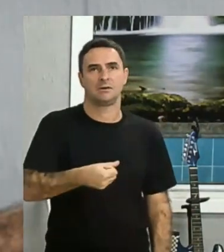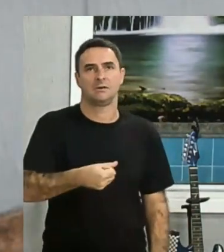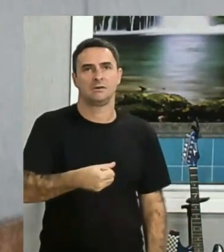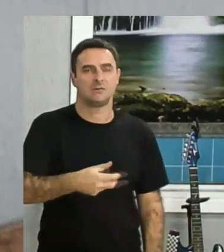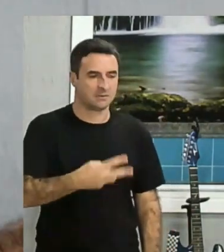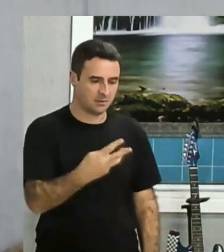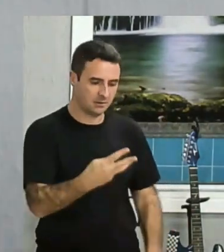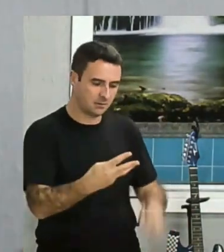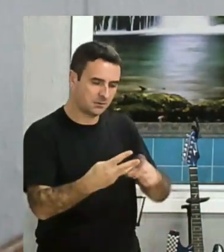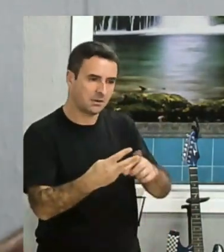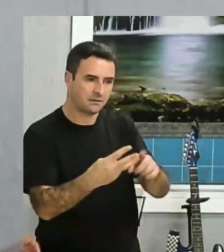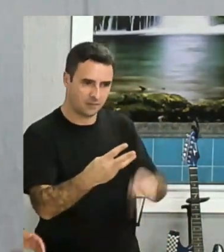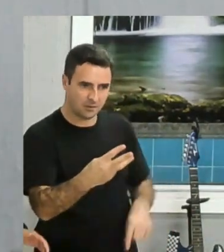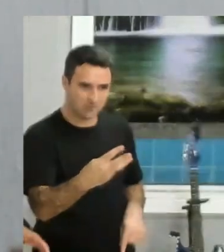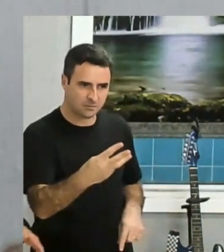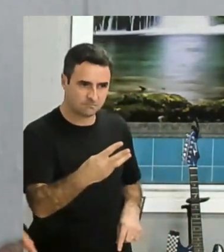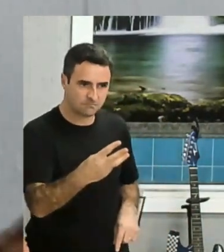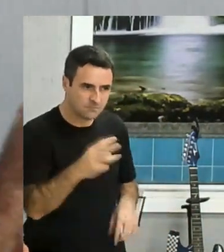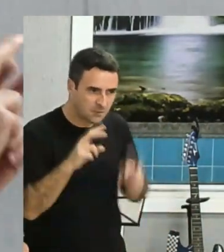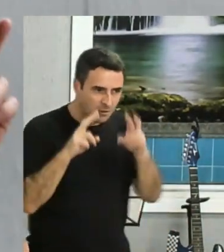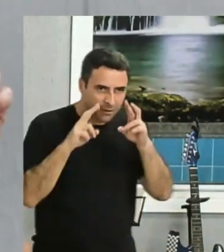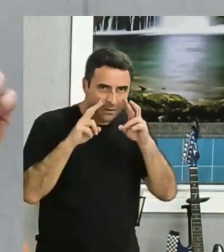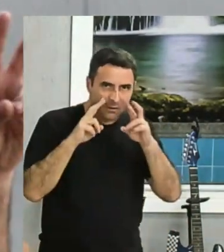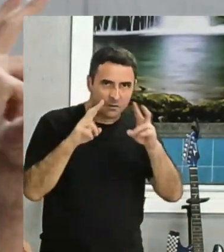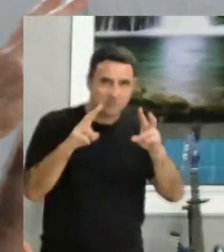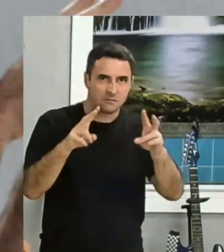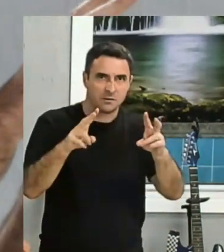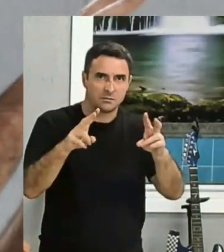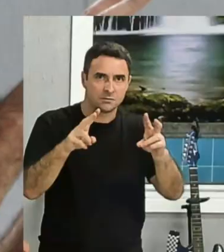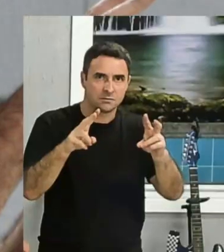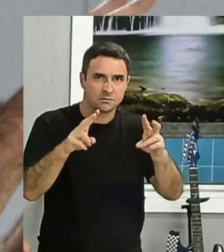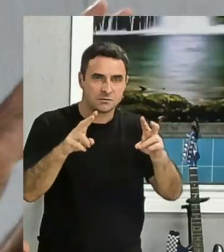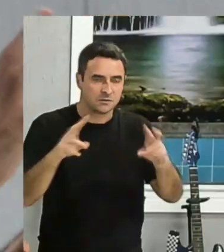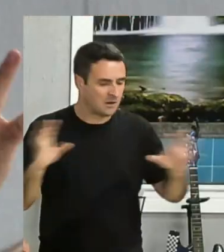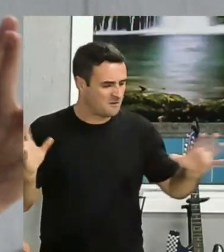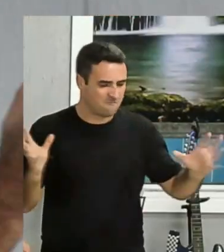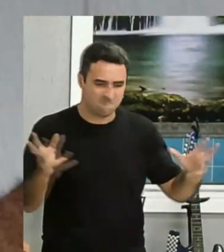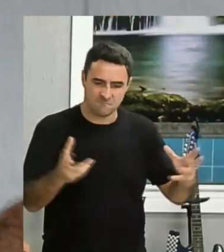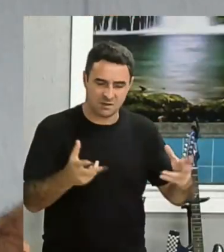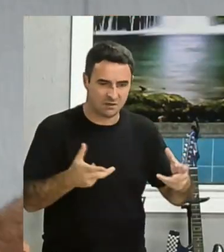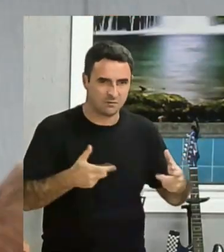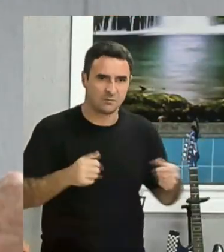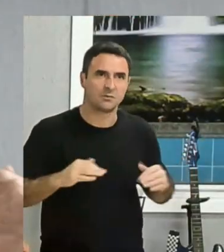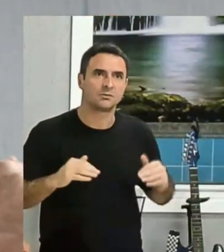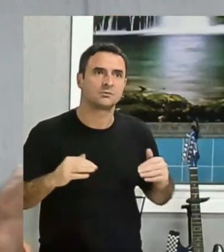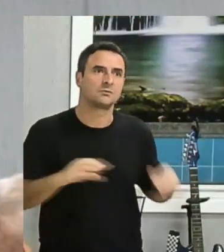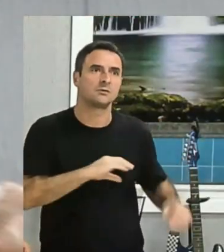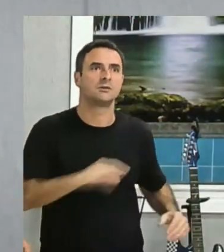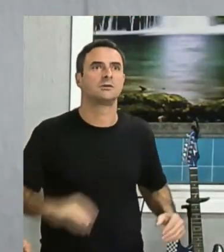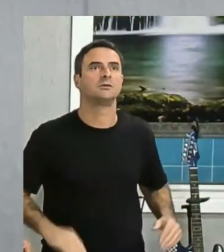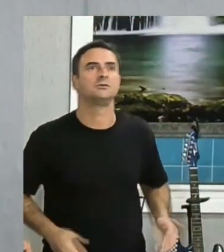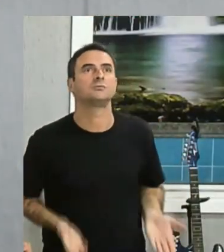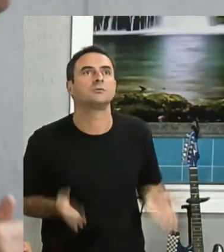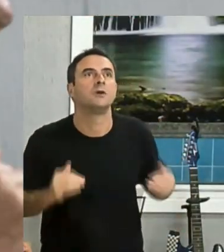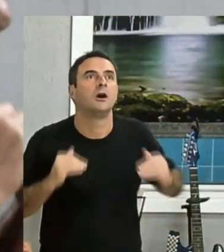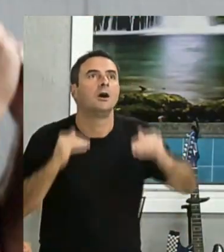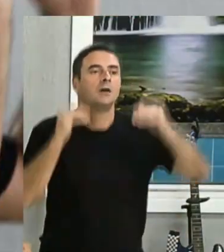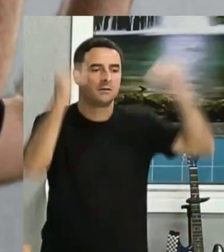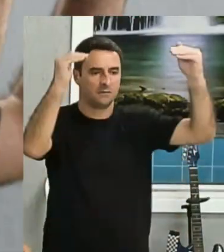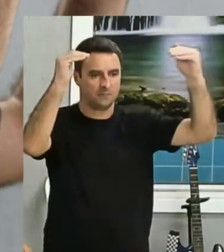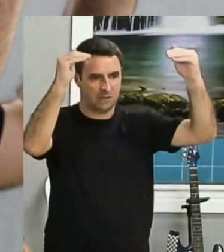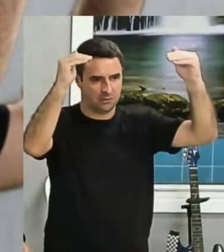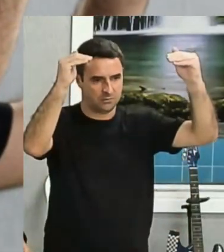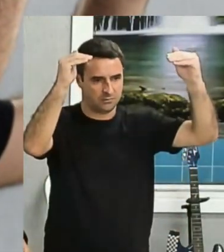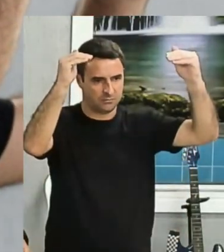nós encontramos a excelência do Cristo exaltado. A excelência do Cristo exaltado,